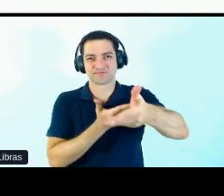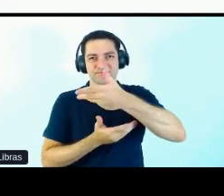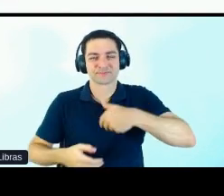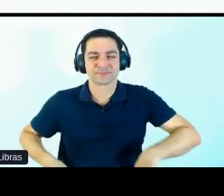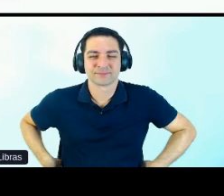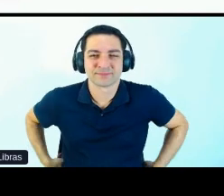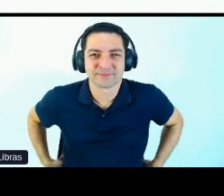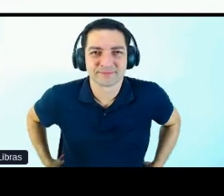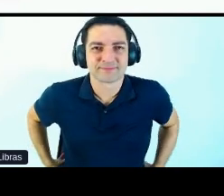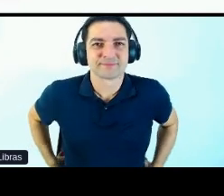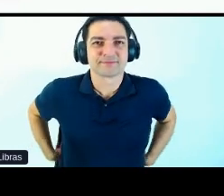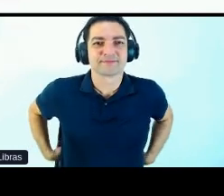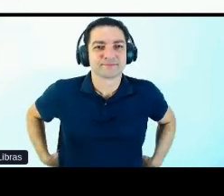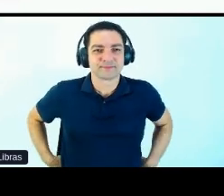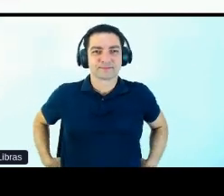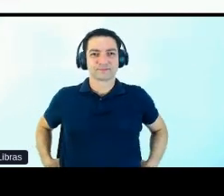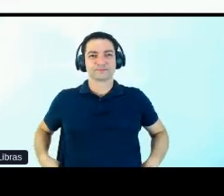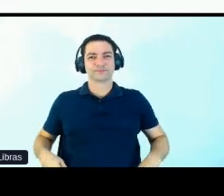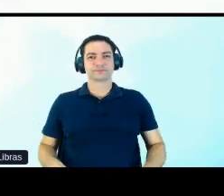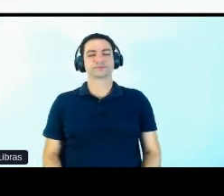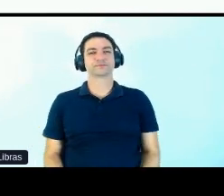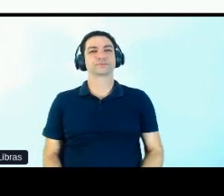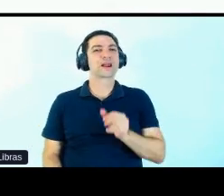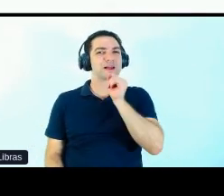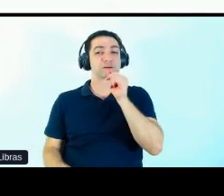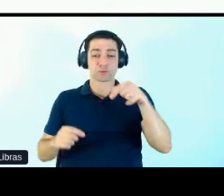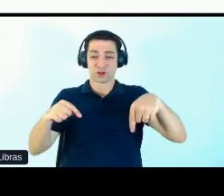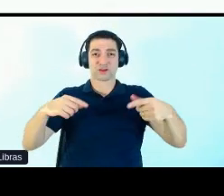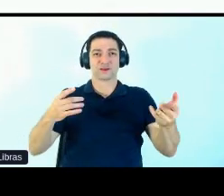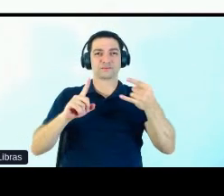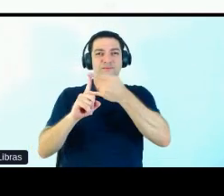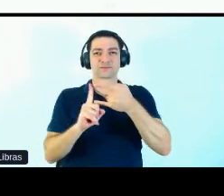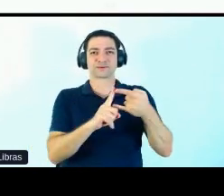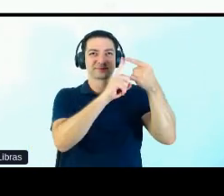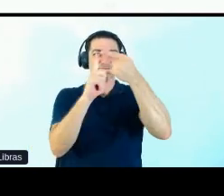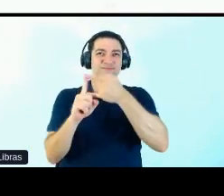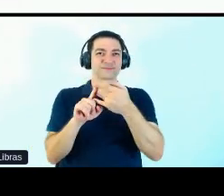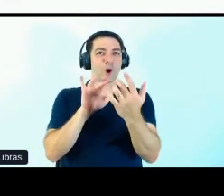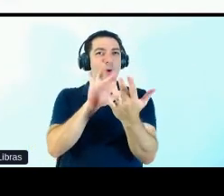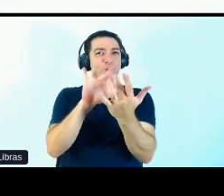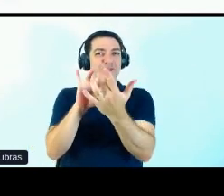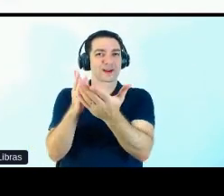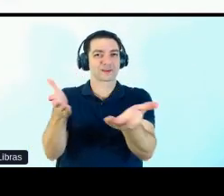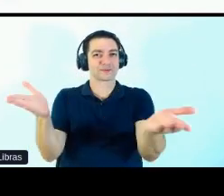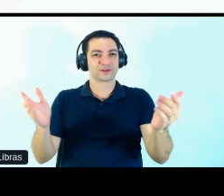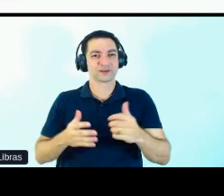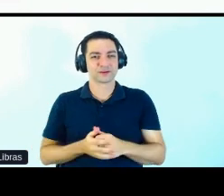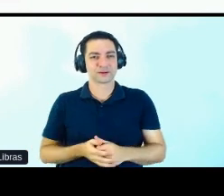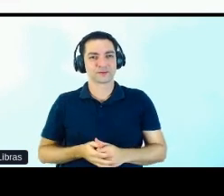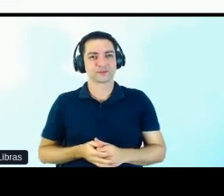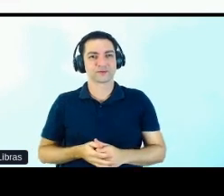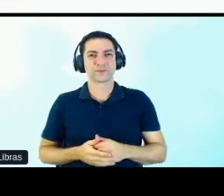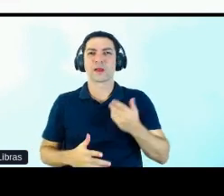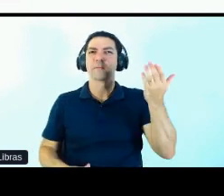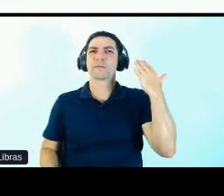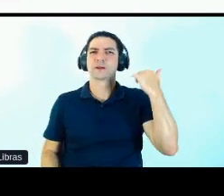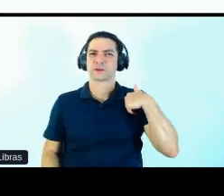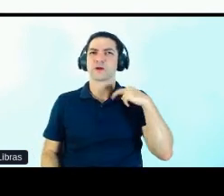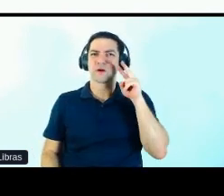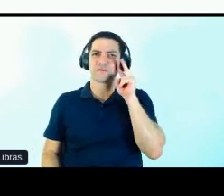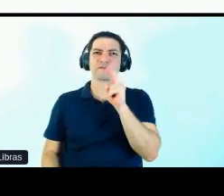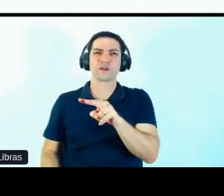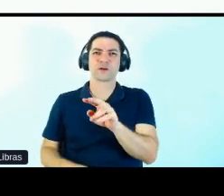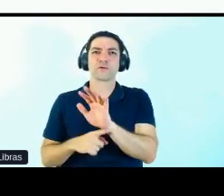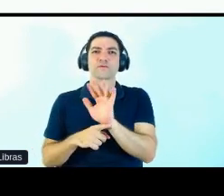faz tempo ali no começo, eu vi um vídeo era uma pessoa lá de fora, e ela